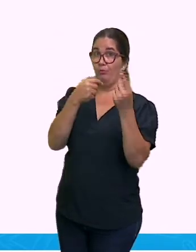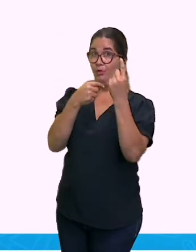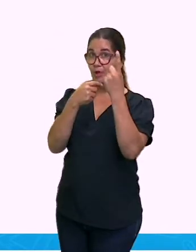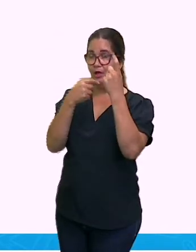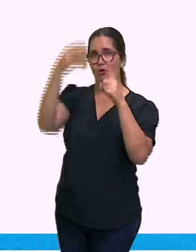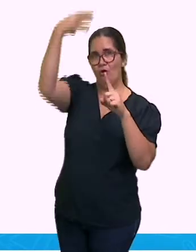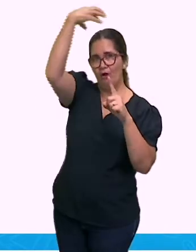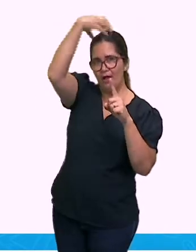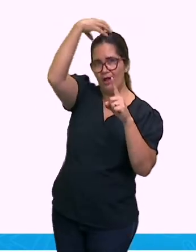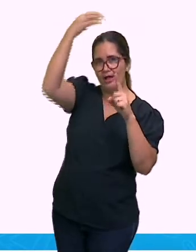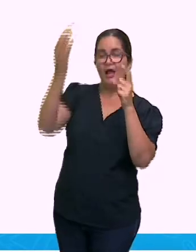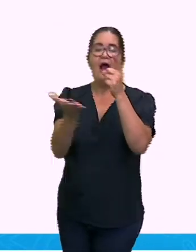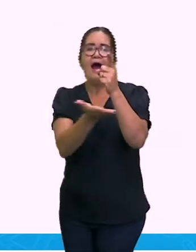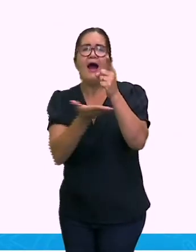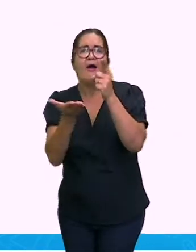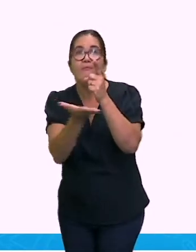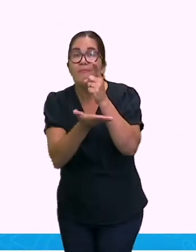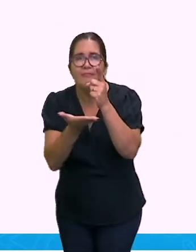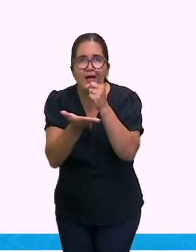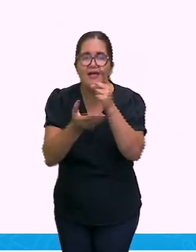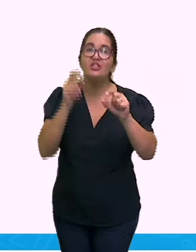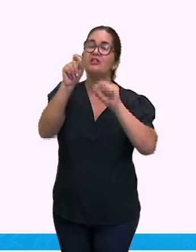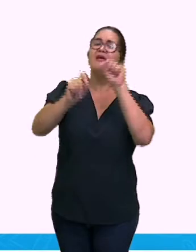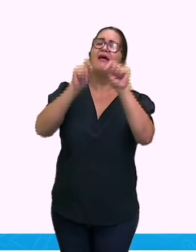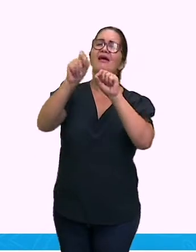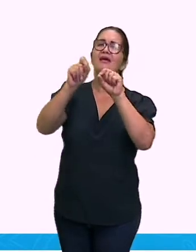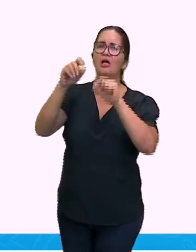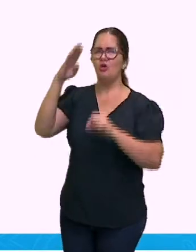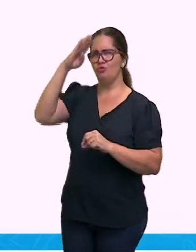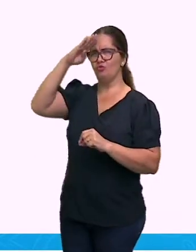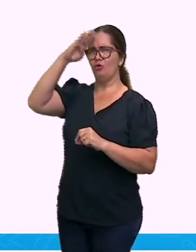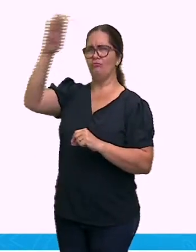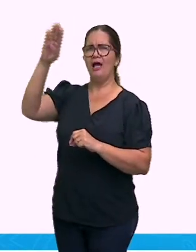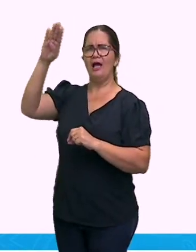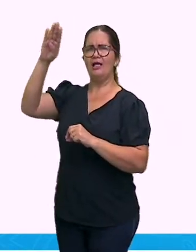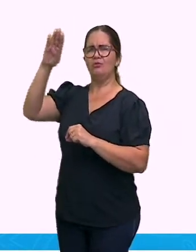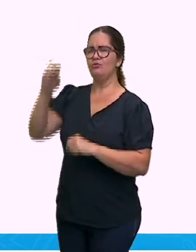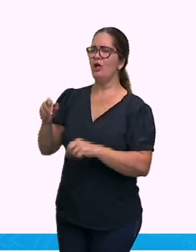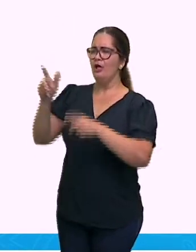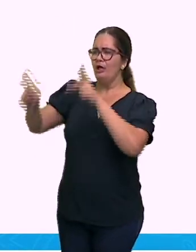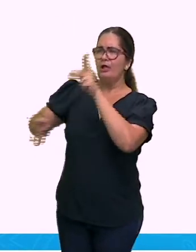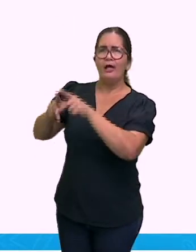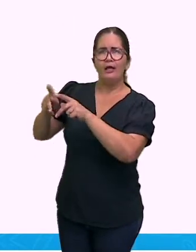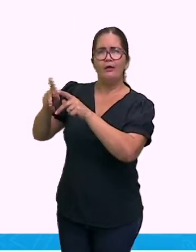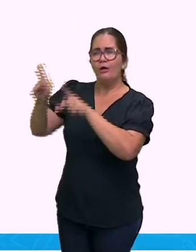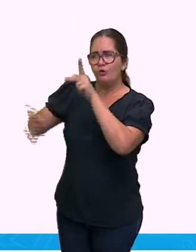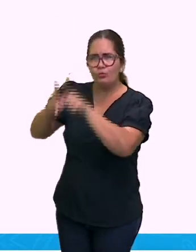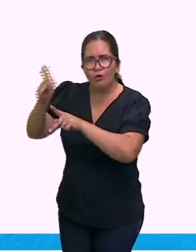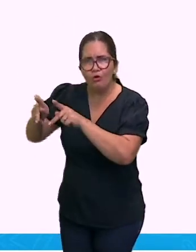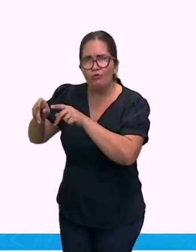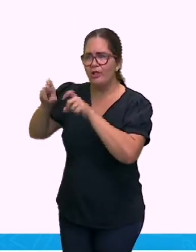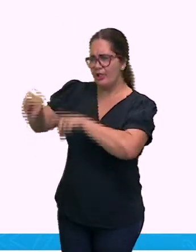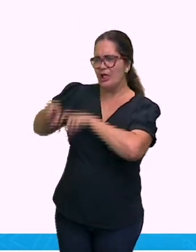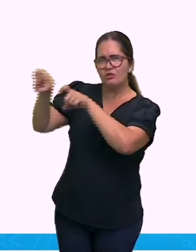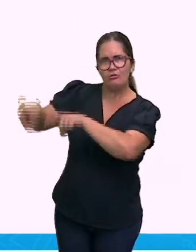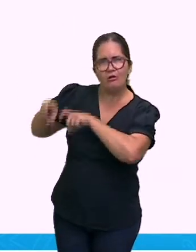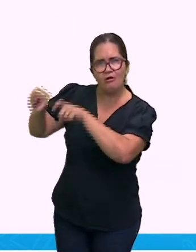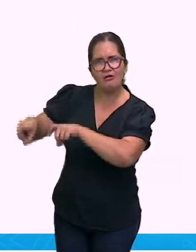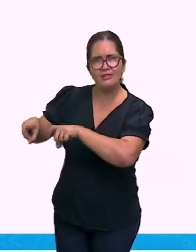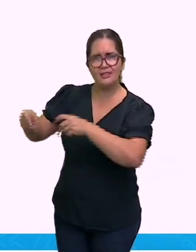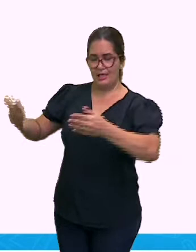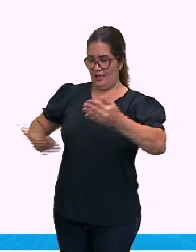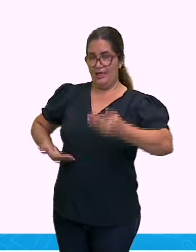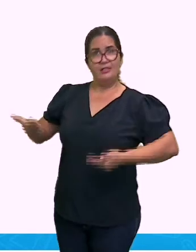e a base da pirâmide ela é formada por soldados, camponeses e servos. O